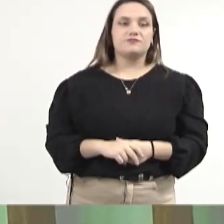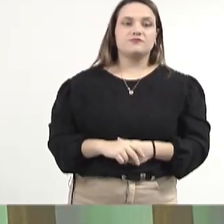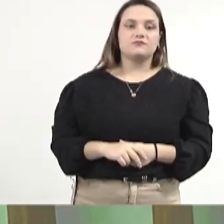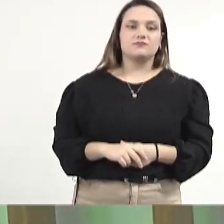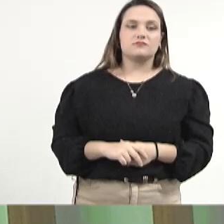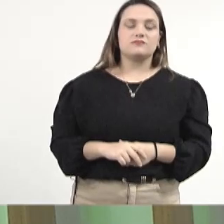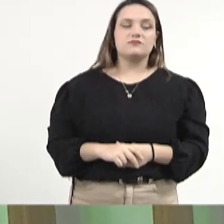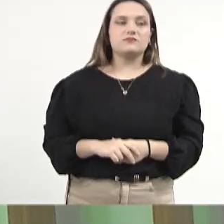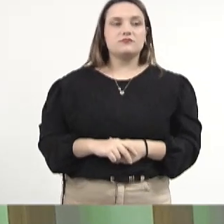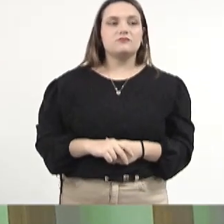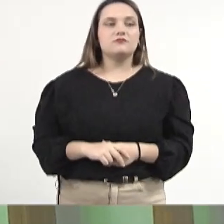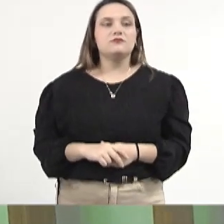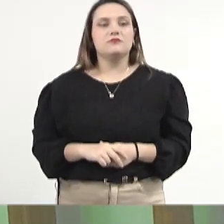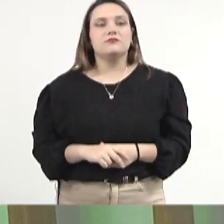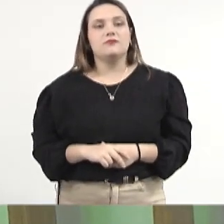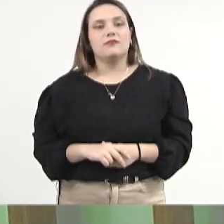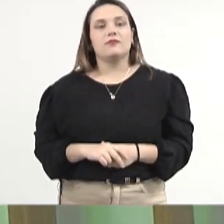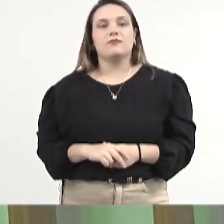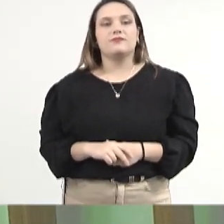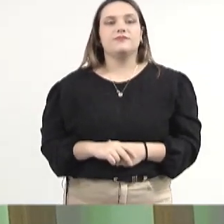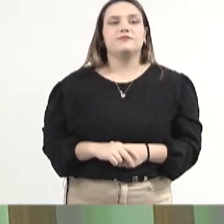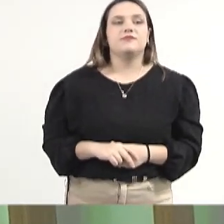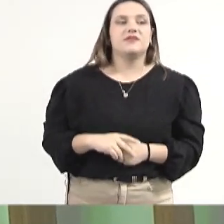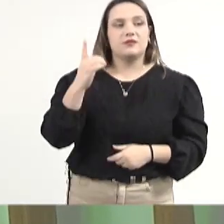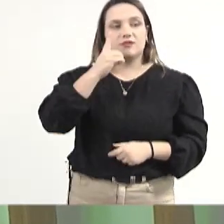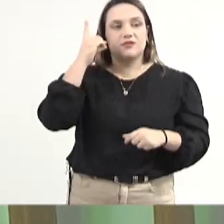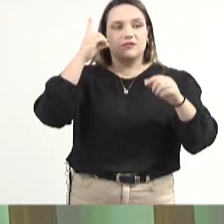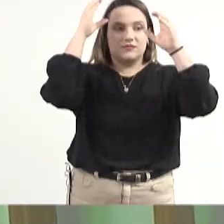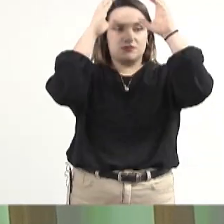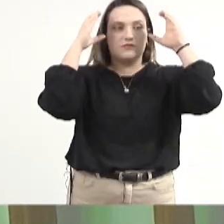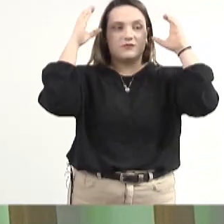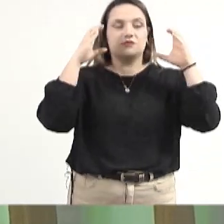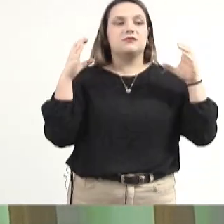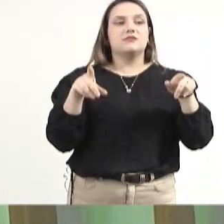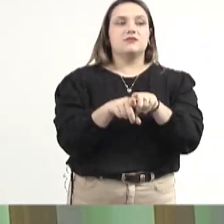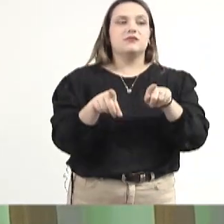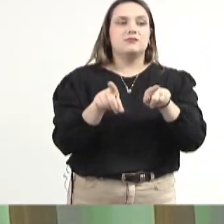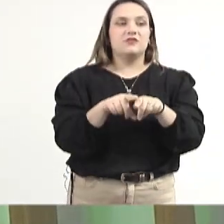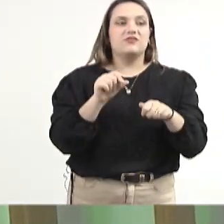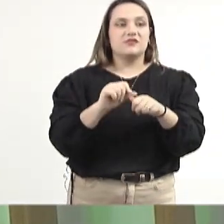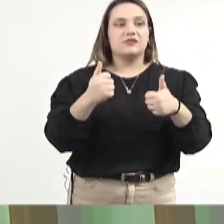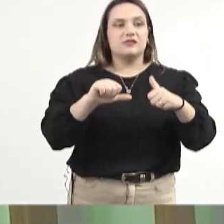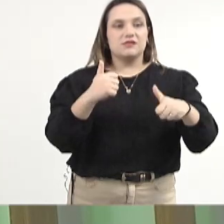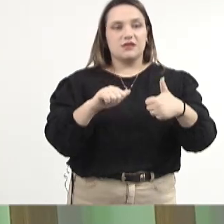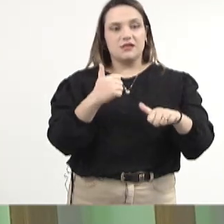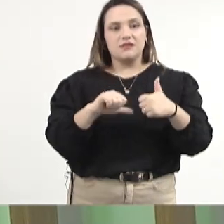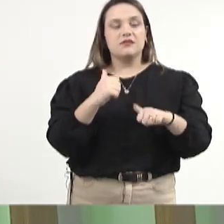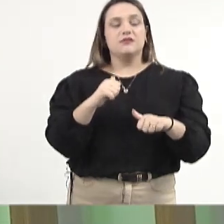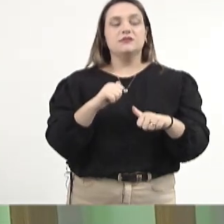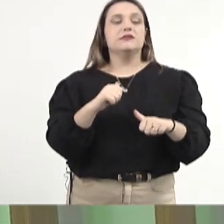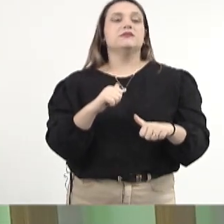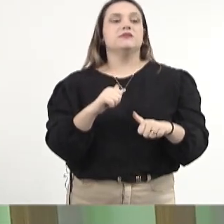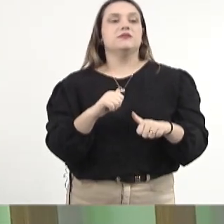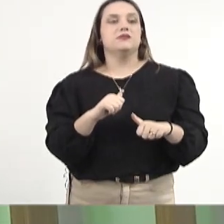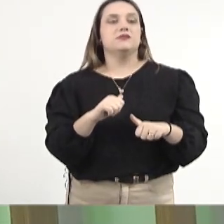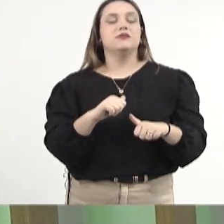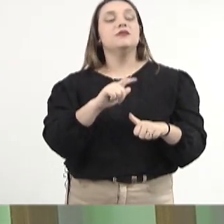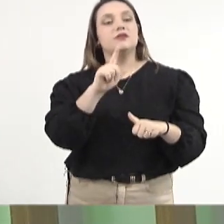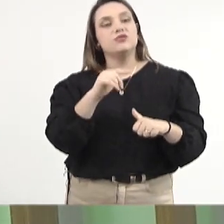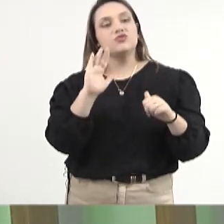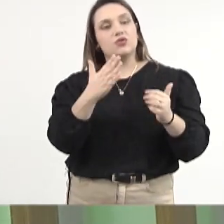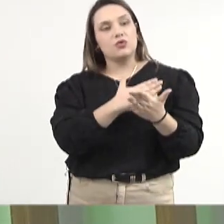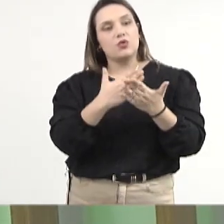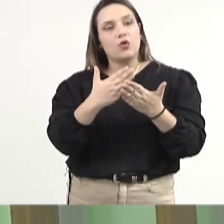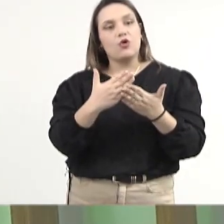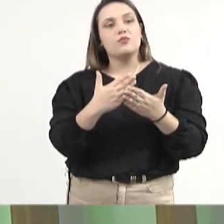Bom, e além desse projeto, o deputado Caravina também relatou a matéria que entrou ontem aqui na Casa de Leis e com acordo de liderança passou a